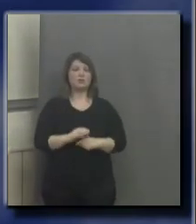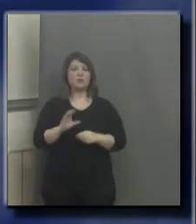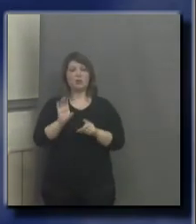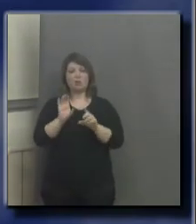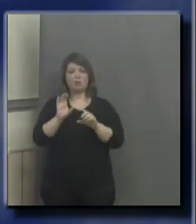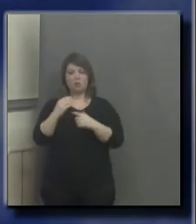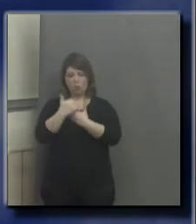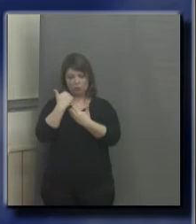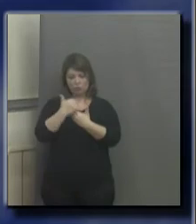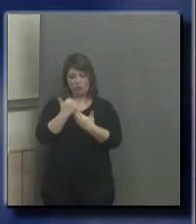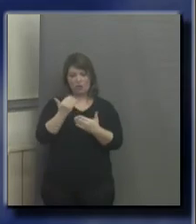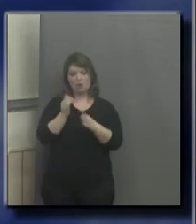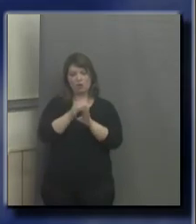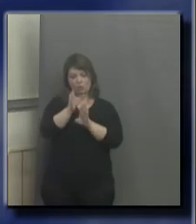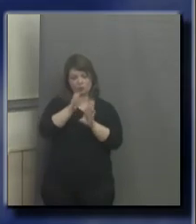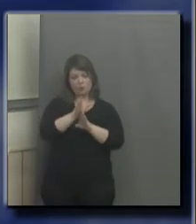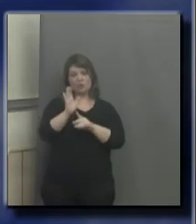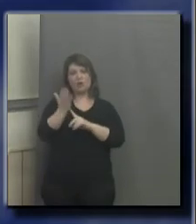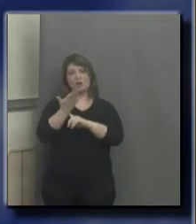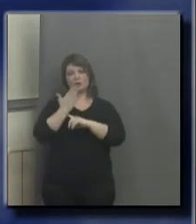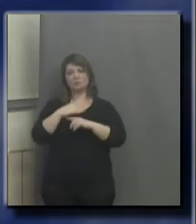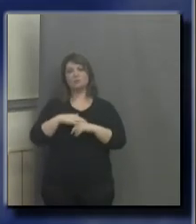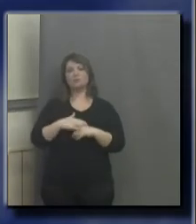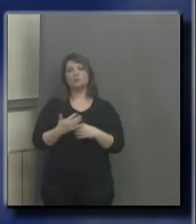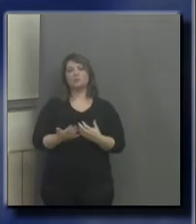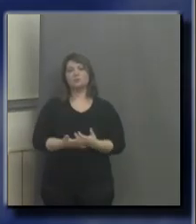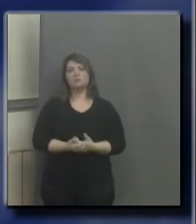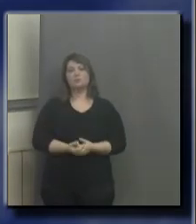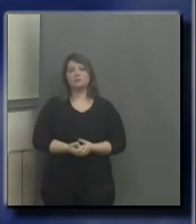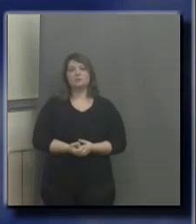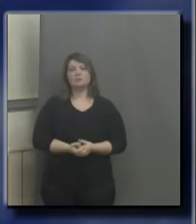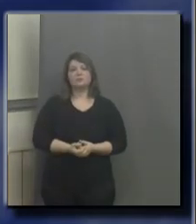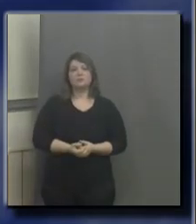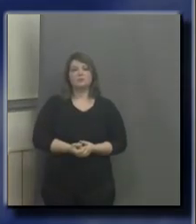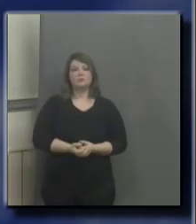né? E ele traz